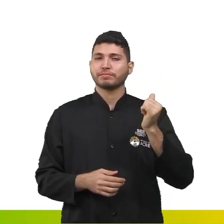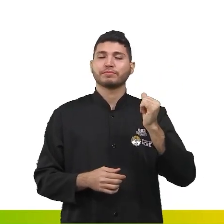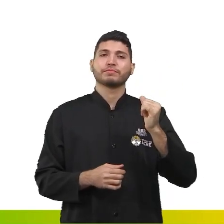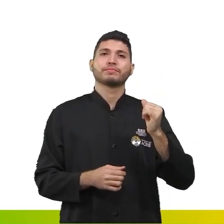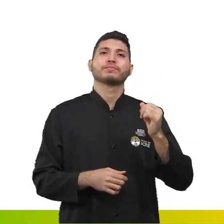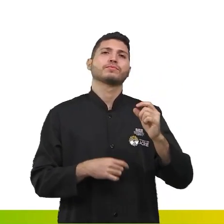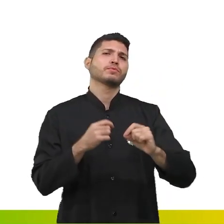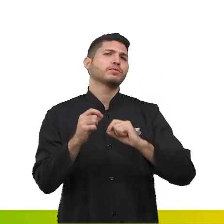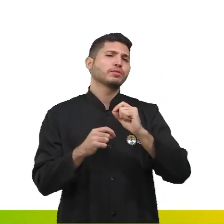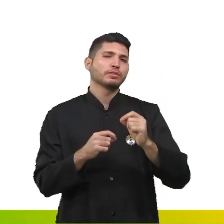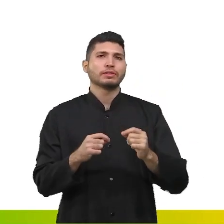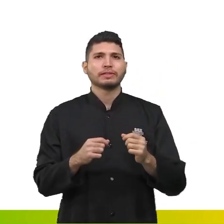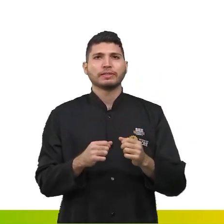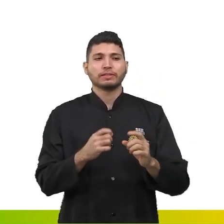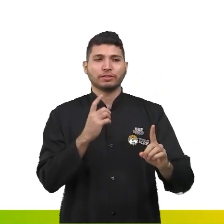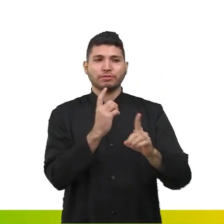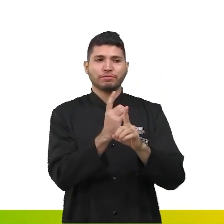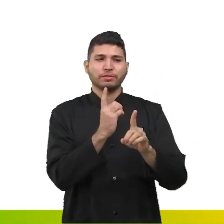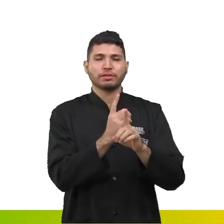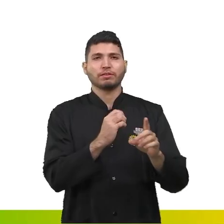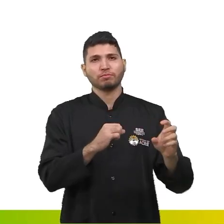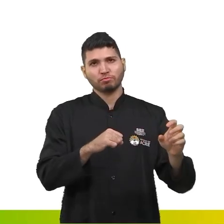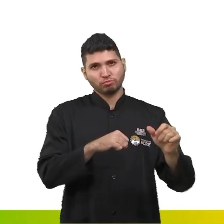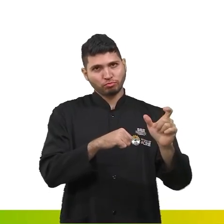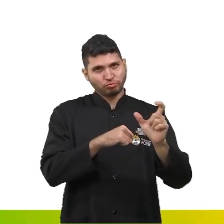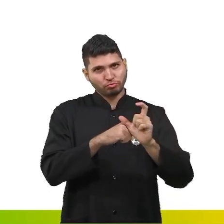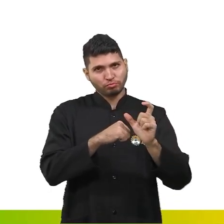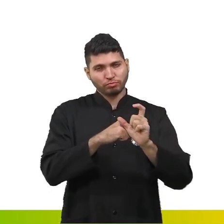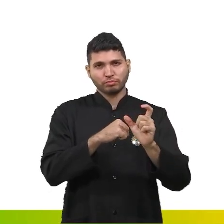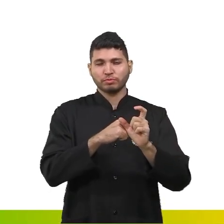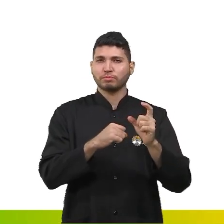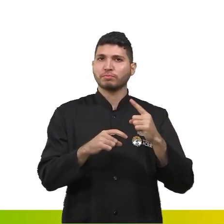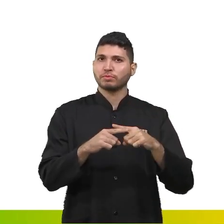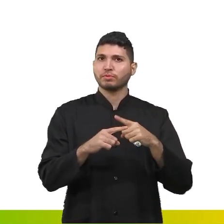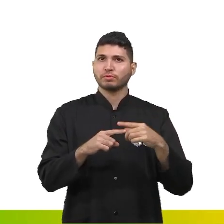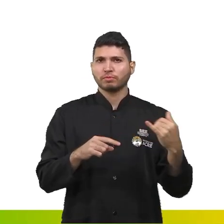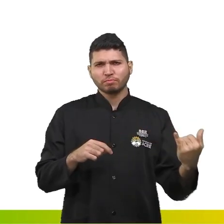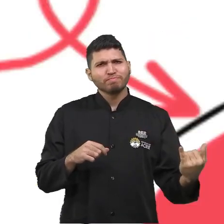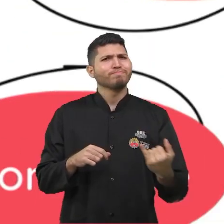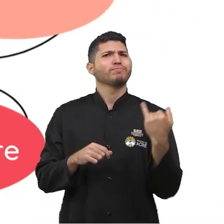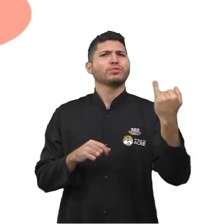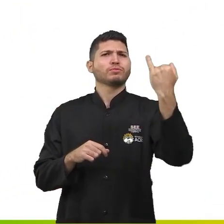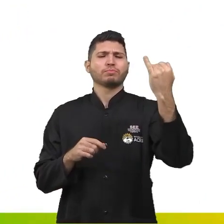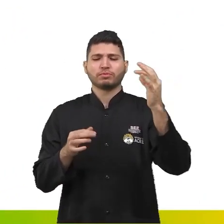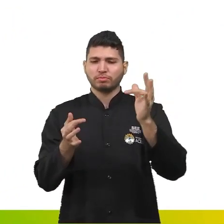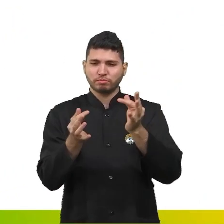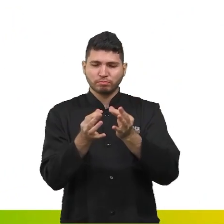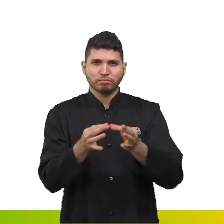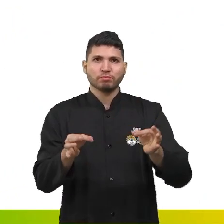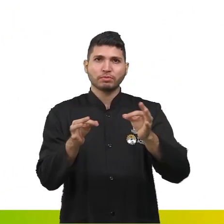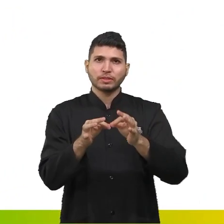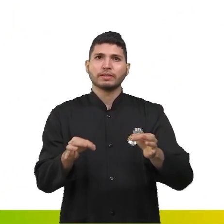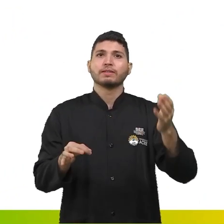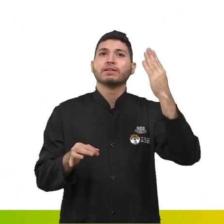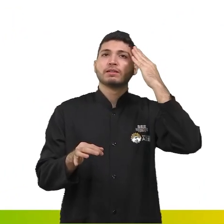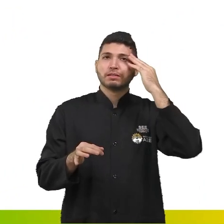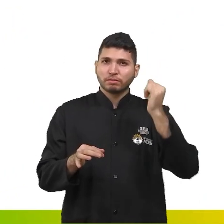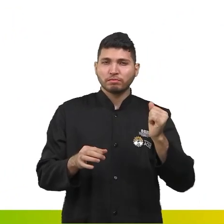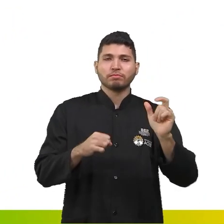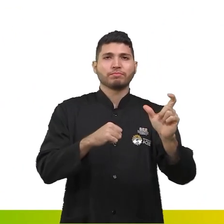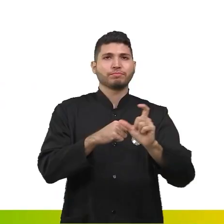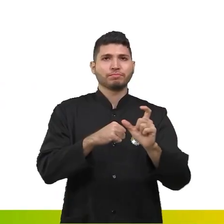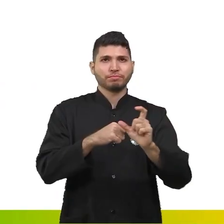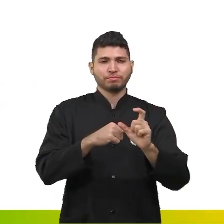é quando ele é um substantivo. Não interessa de que natureza, porque é muito importante para a sintaxe saber o que é um